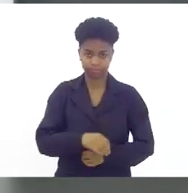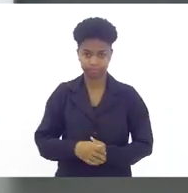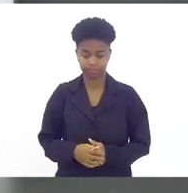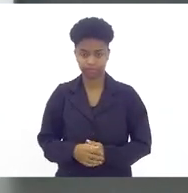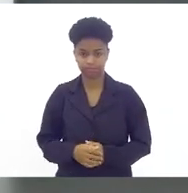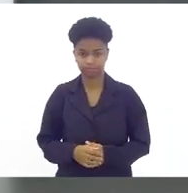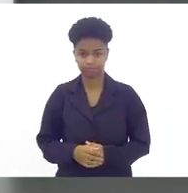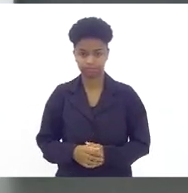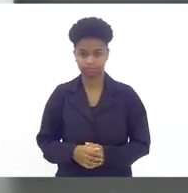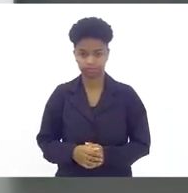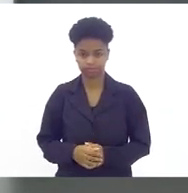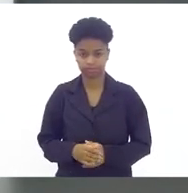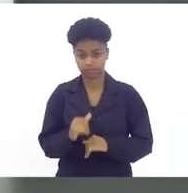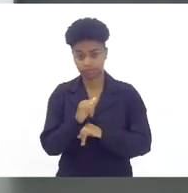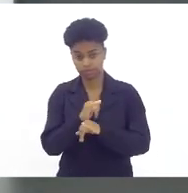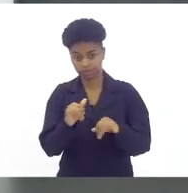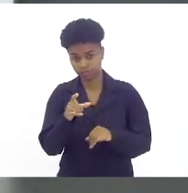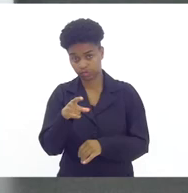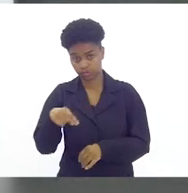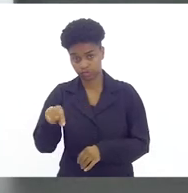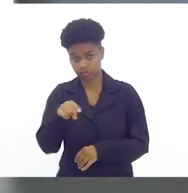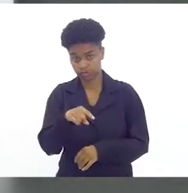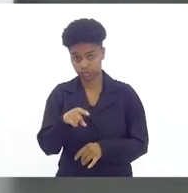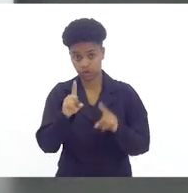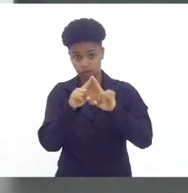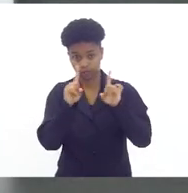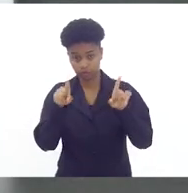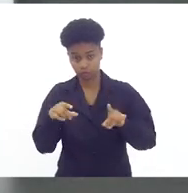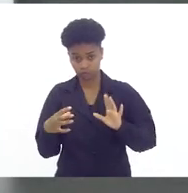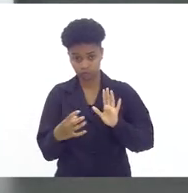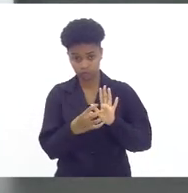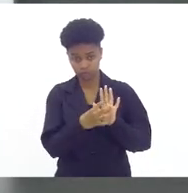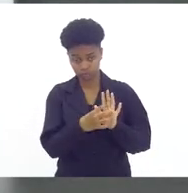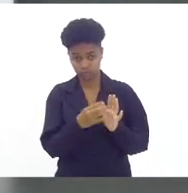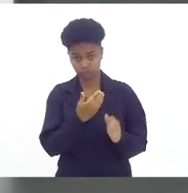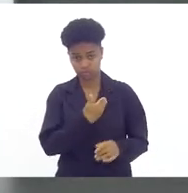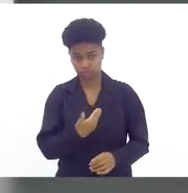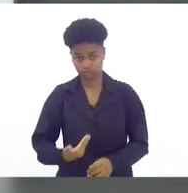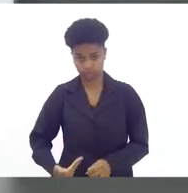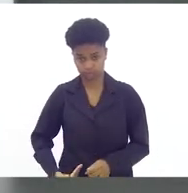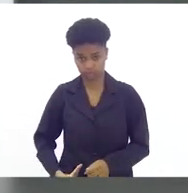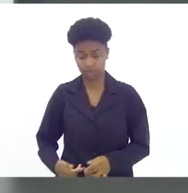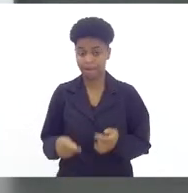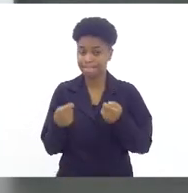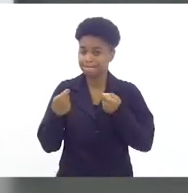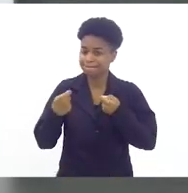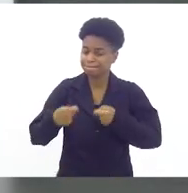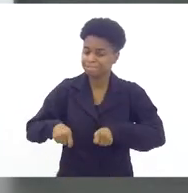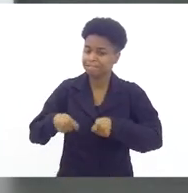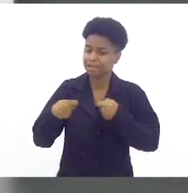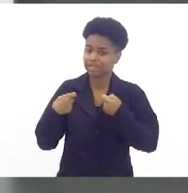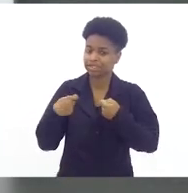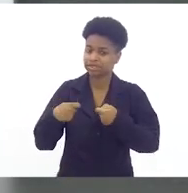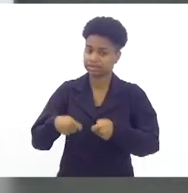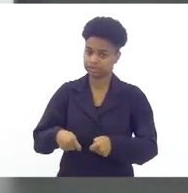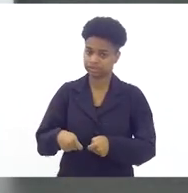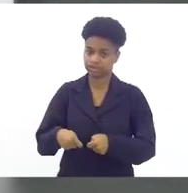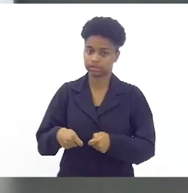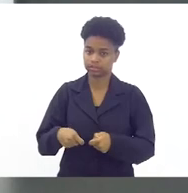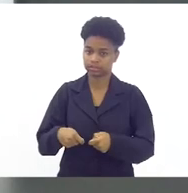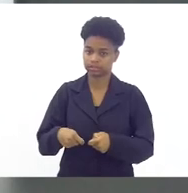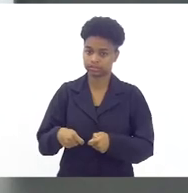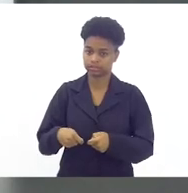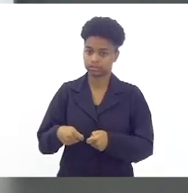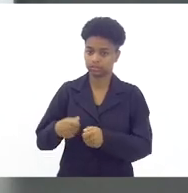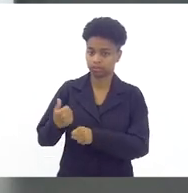dizendo que o servidor público né ele precisa da construção de